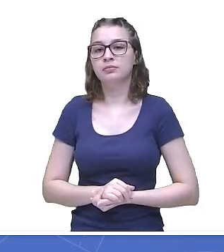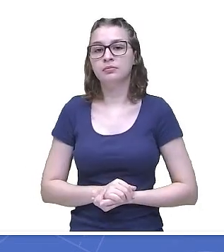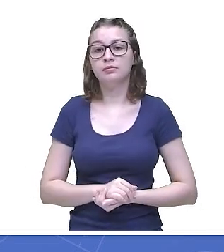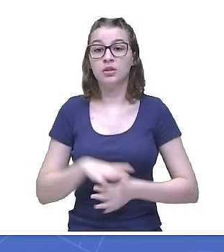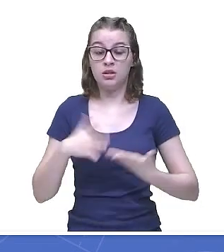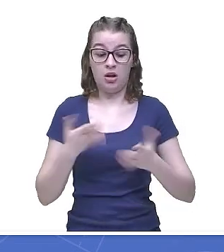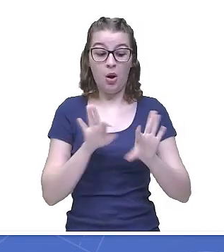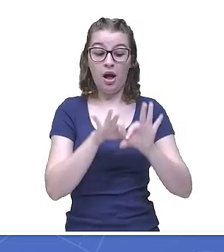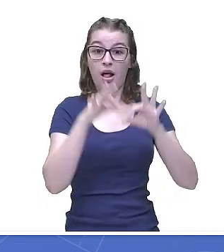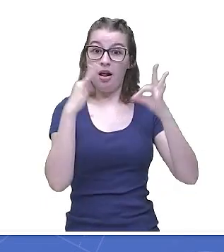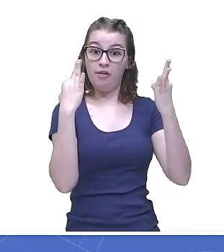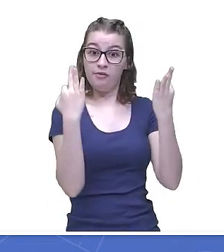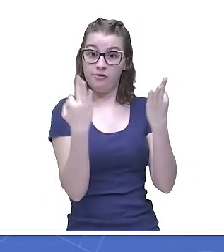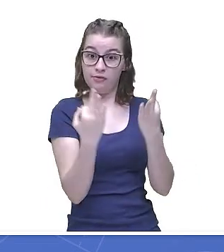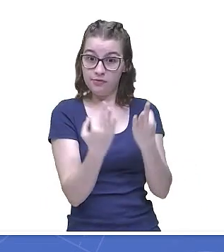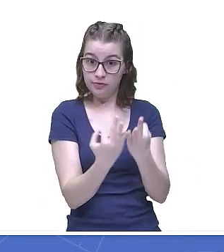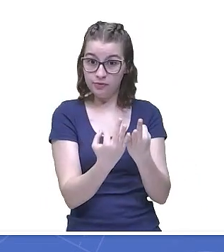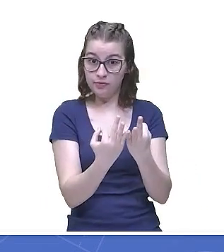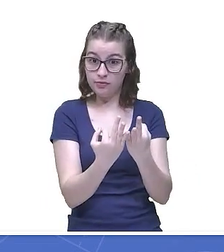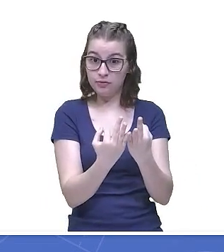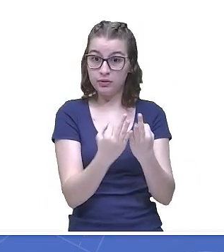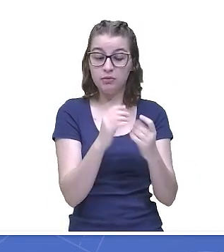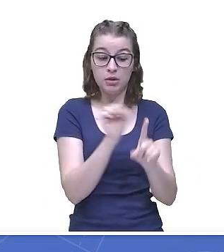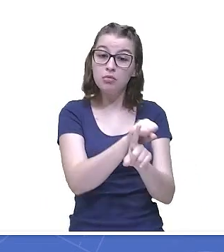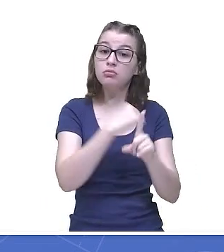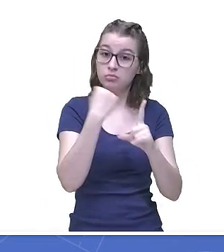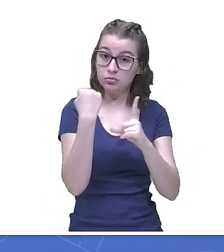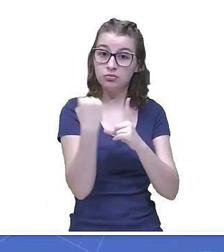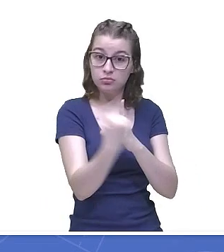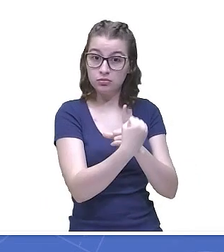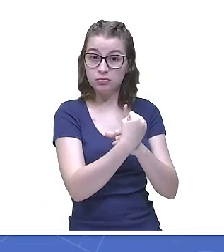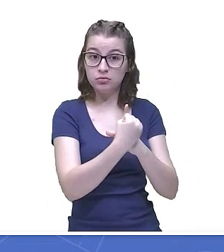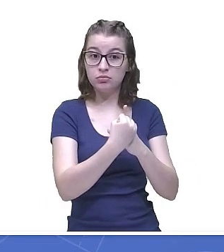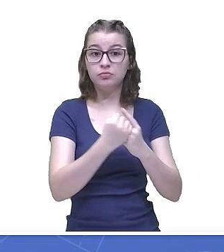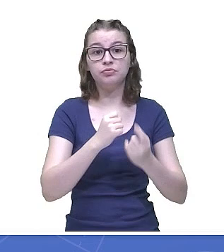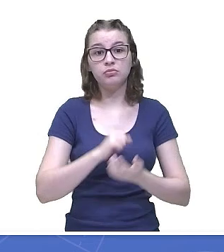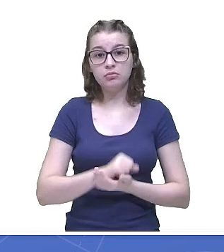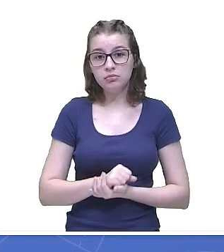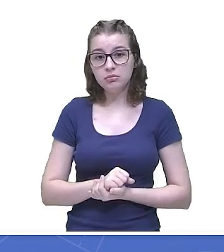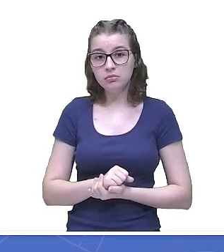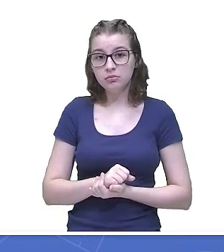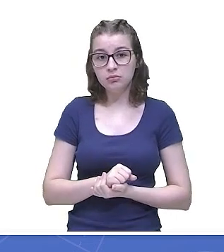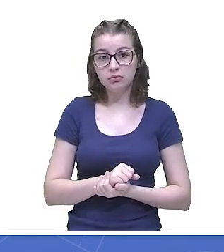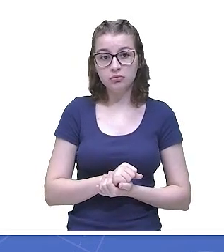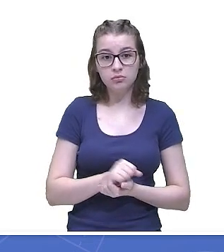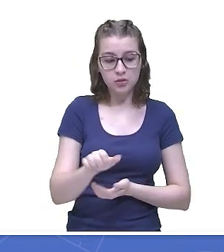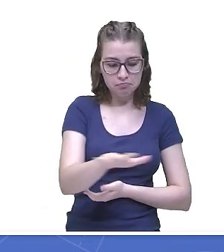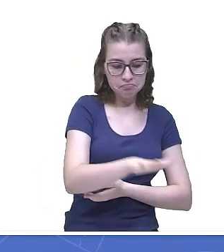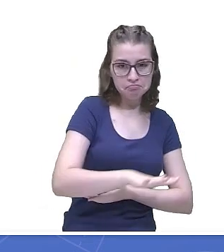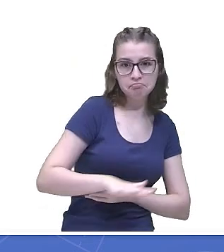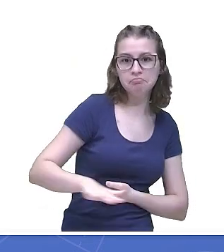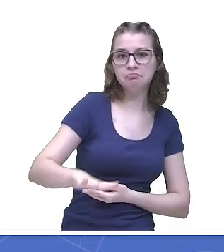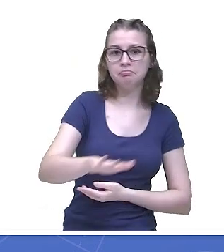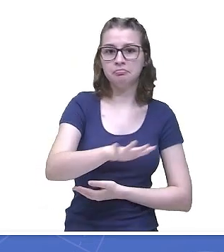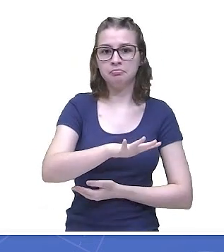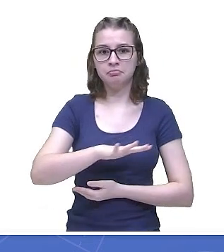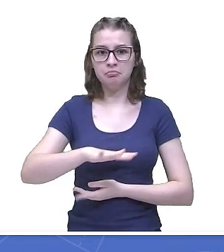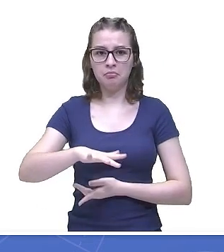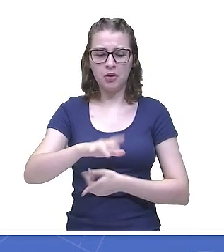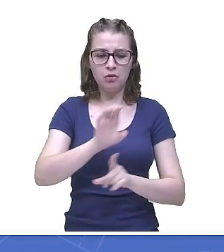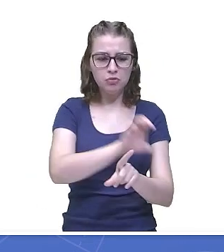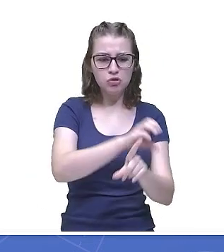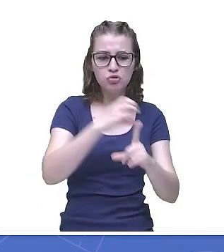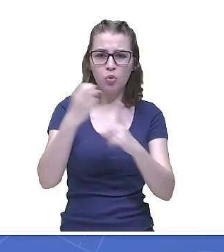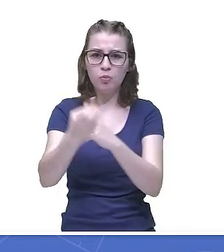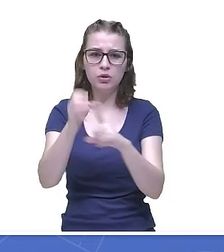uma instituição social, né? E que ela abrange todas as comunidades